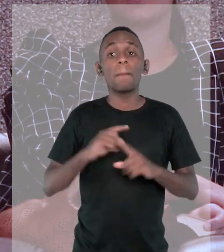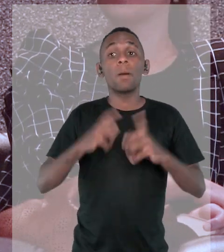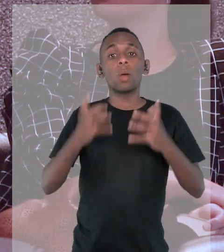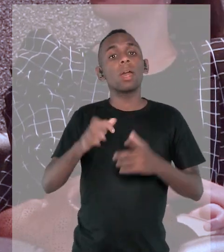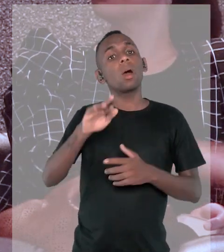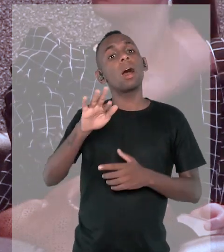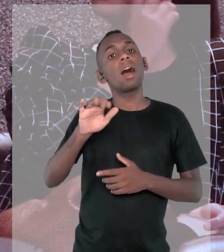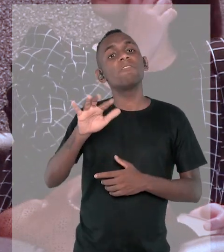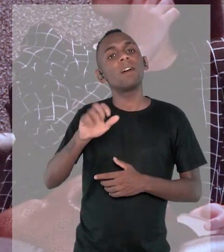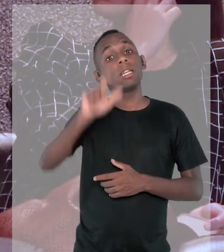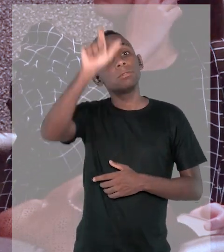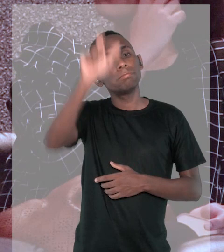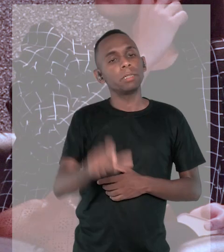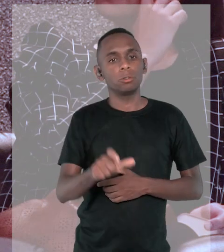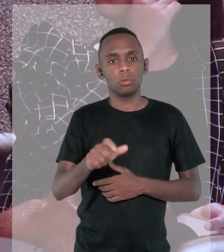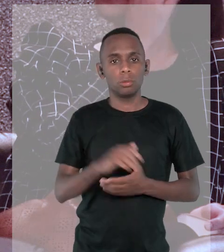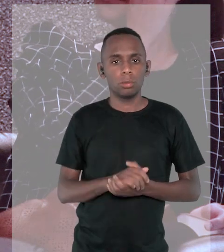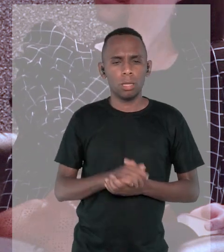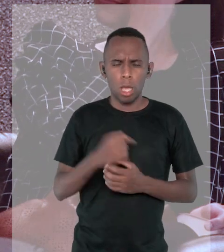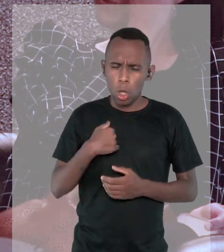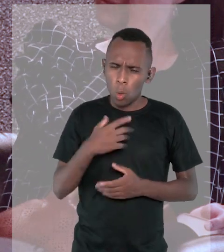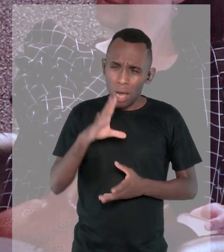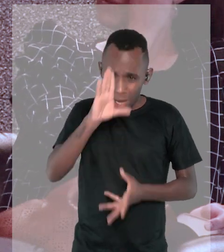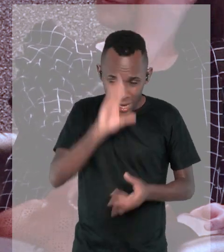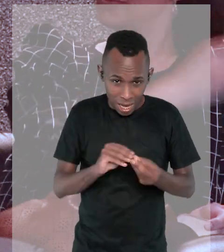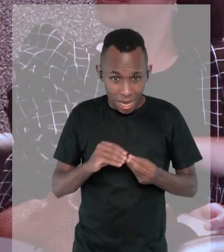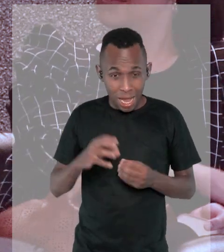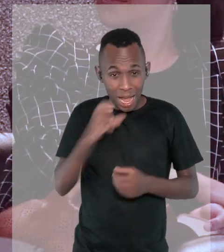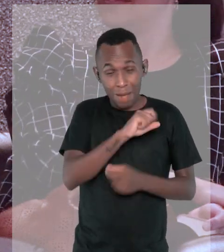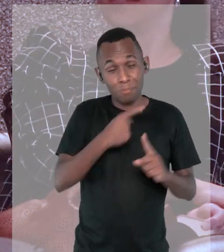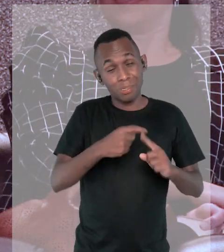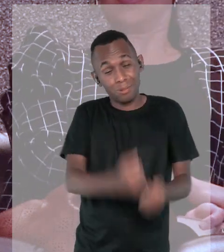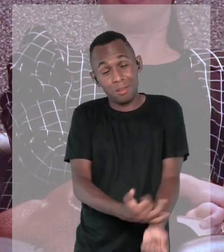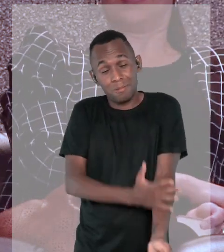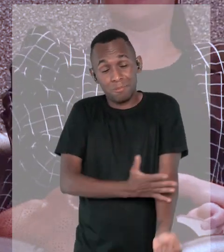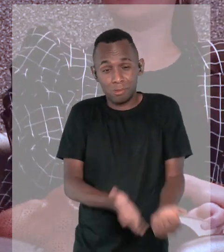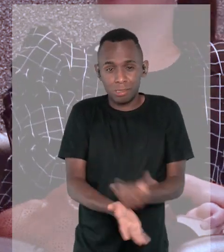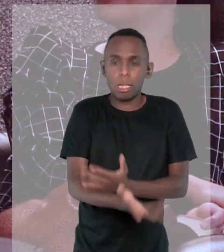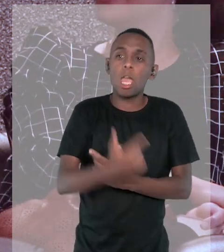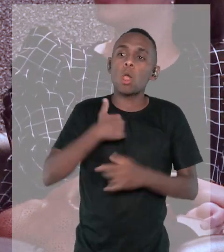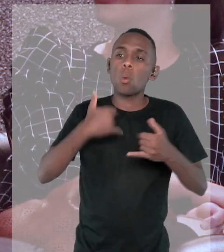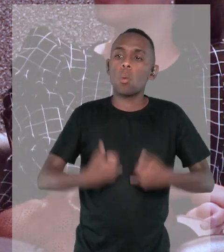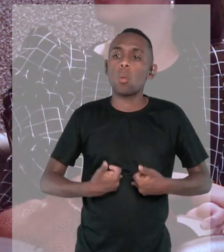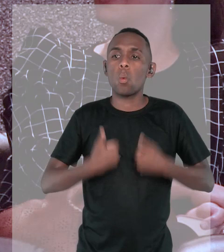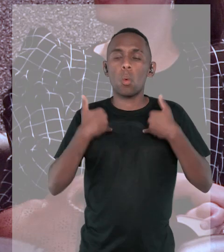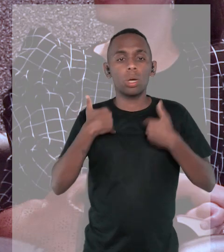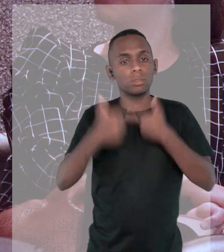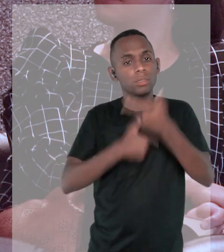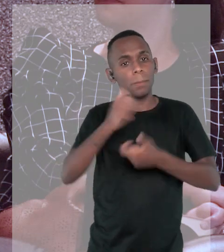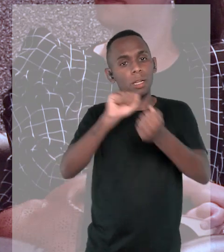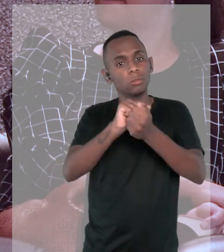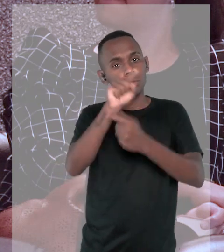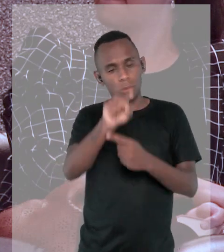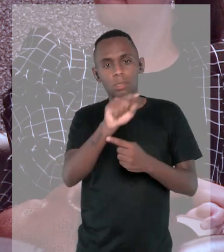do Rafa como pessoa. Eu vou ser super rapidinha, porque senão eu me emociono. Eu tive a honra de trabalhar com